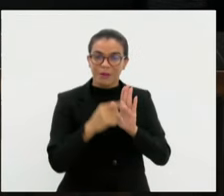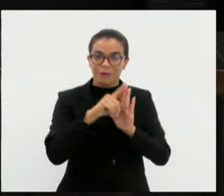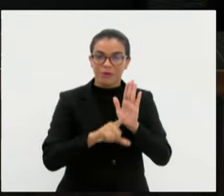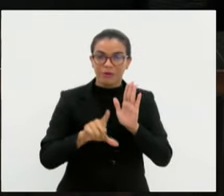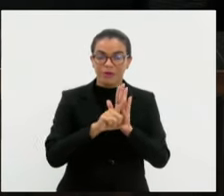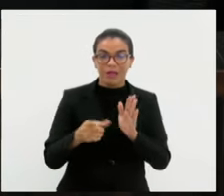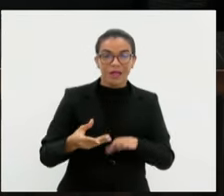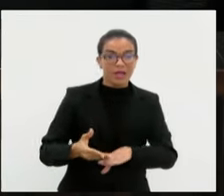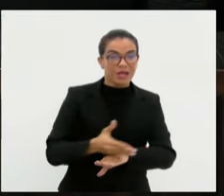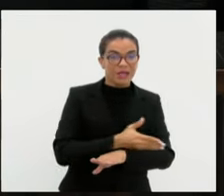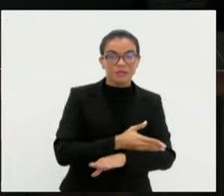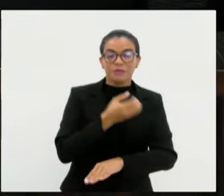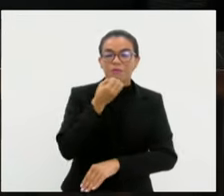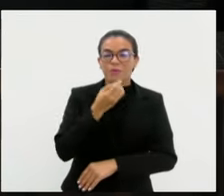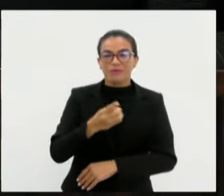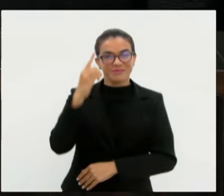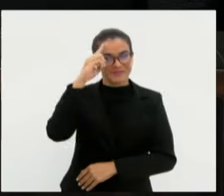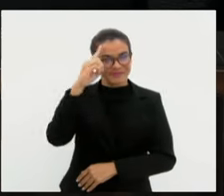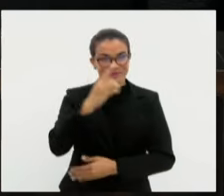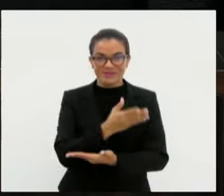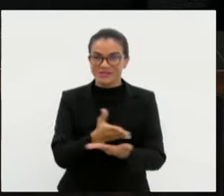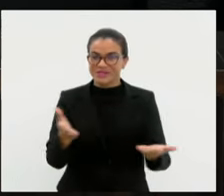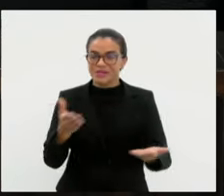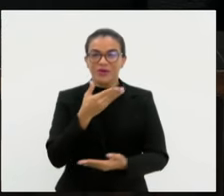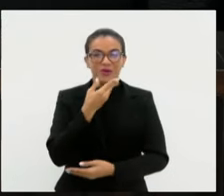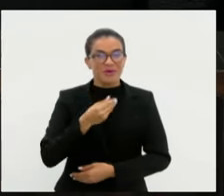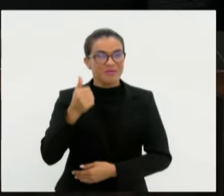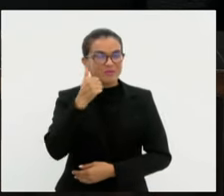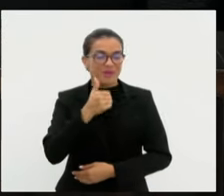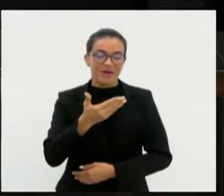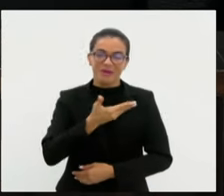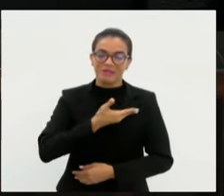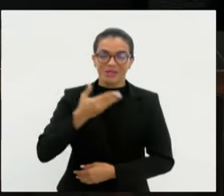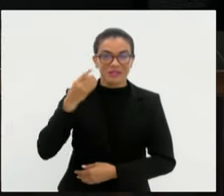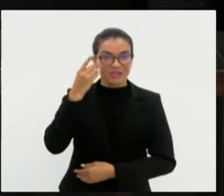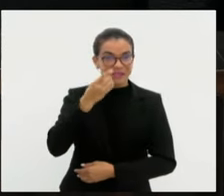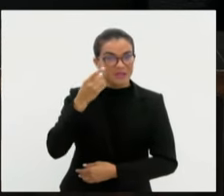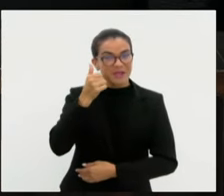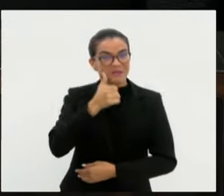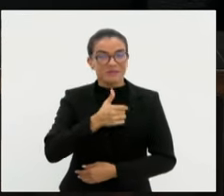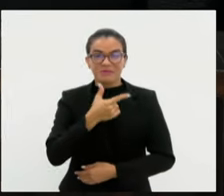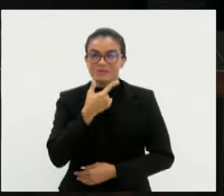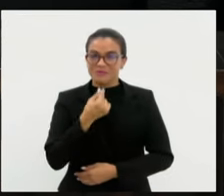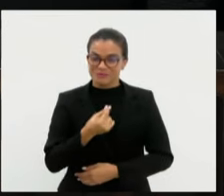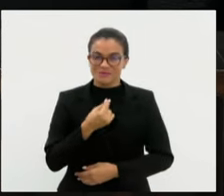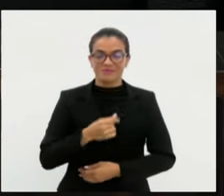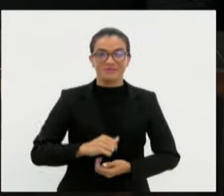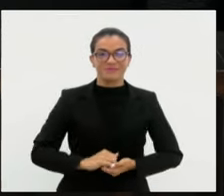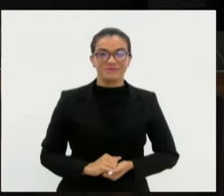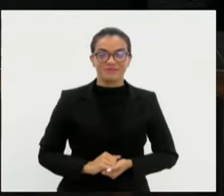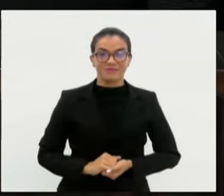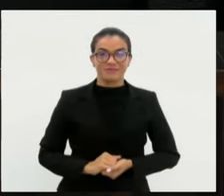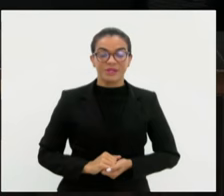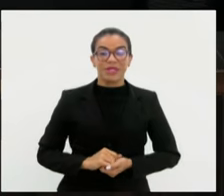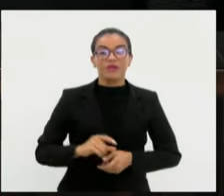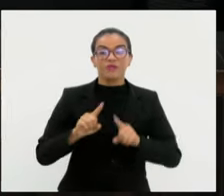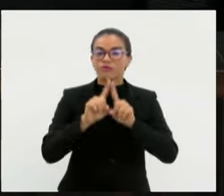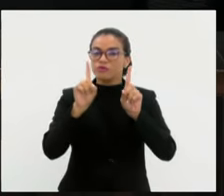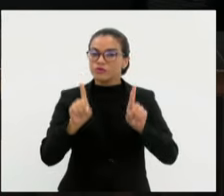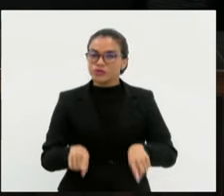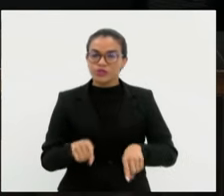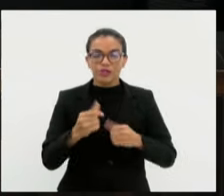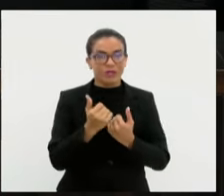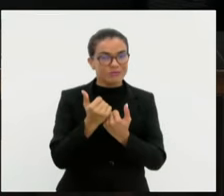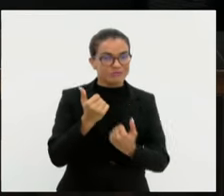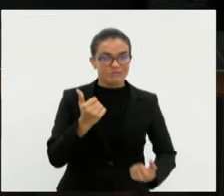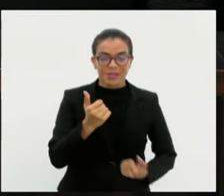porém, bom dia, senhores e senhoras, queridos amigos, deputados, deputadas dessa casa, servidores,